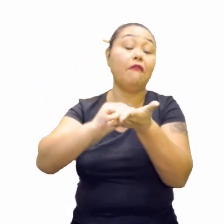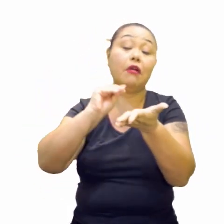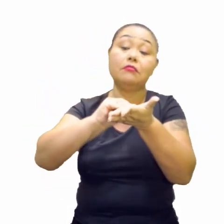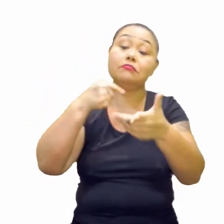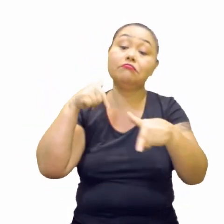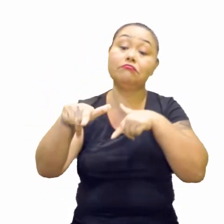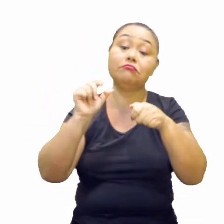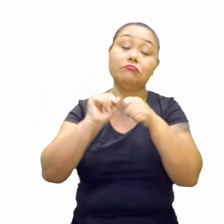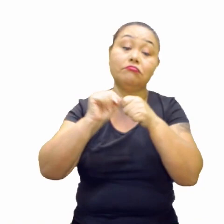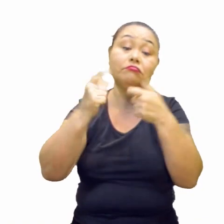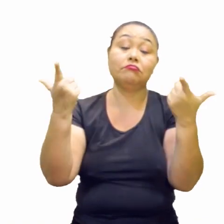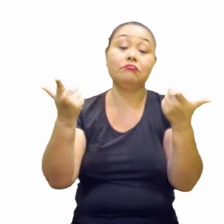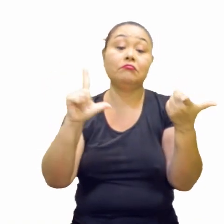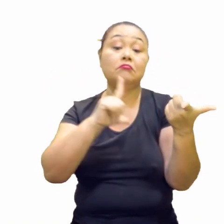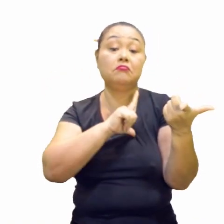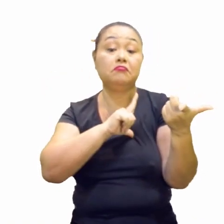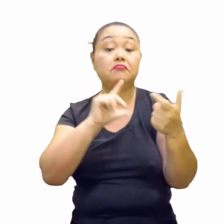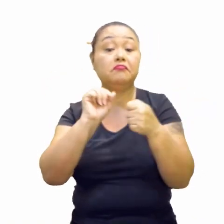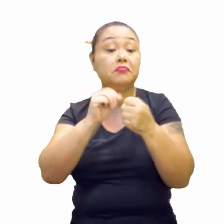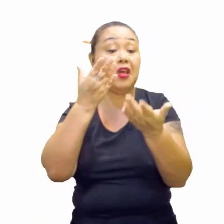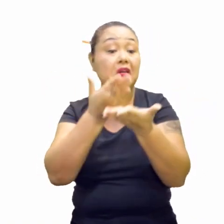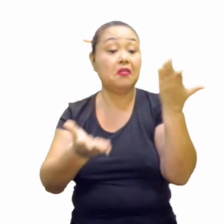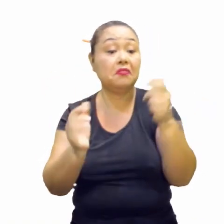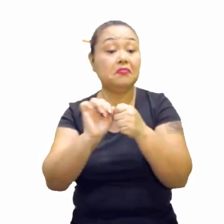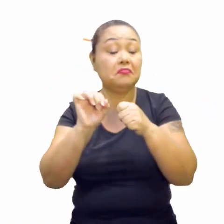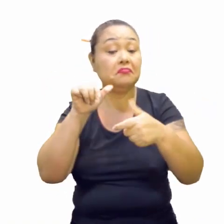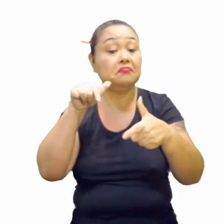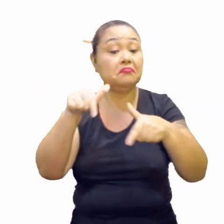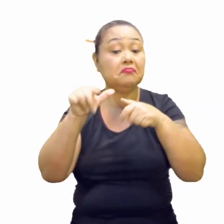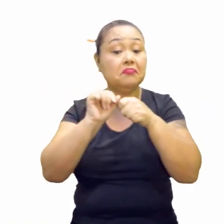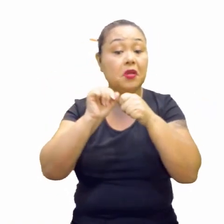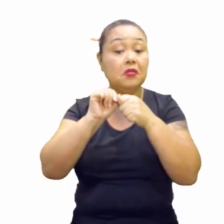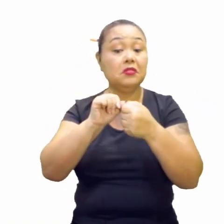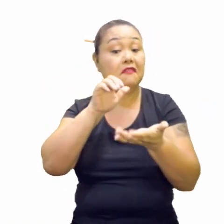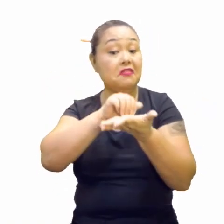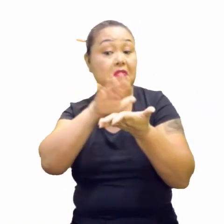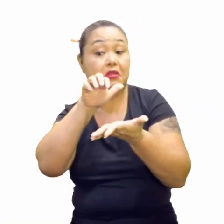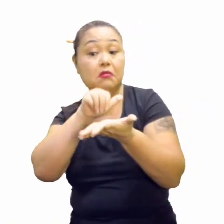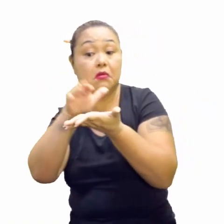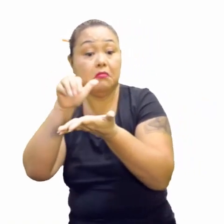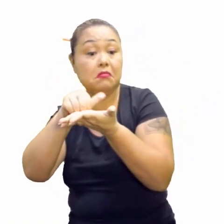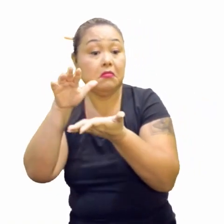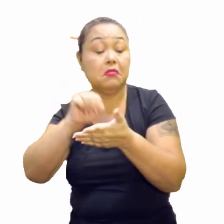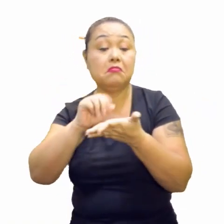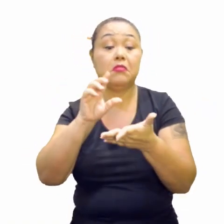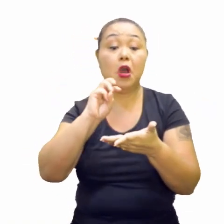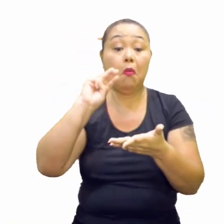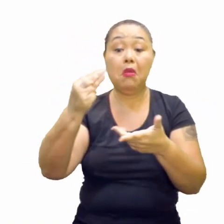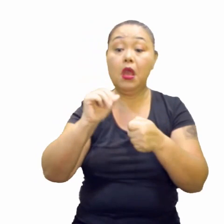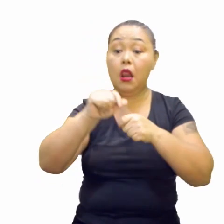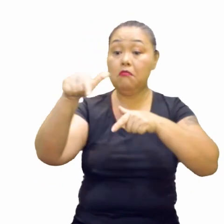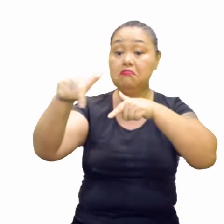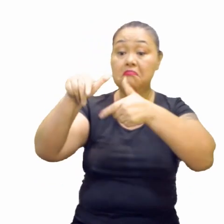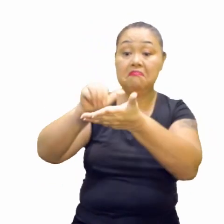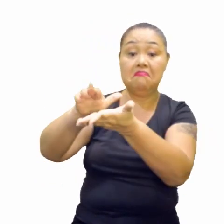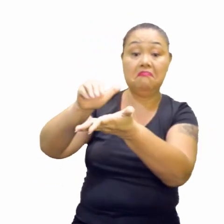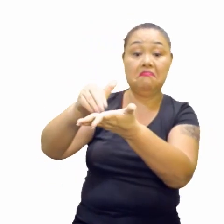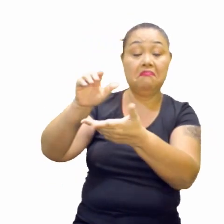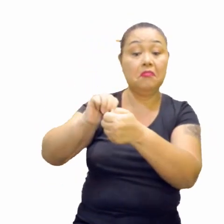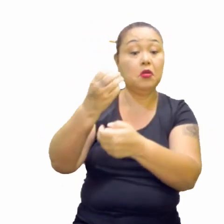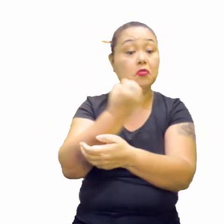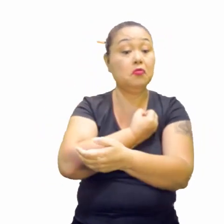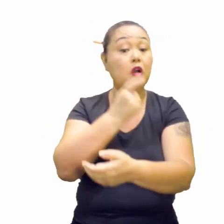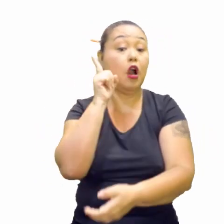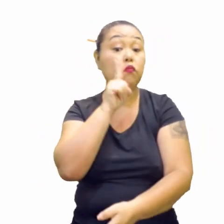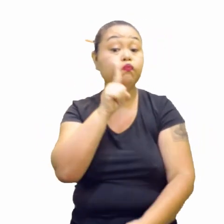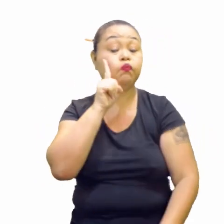redução de salários e demissão de milhões de trabalhadores. O número de desempregados nos Estados Unidos chegou